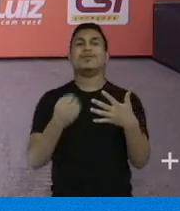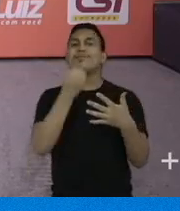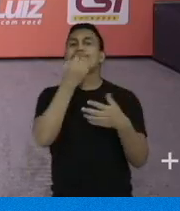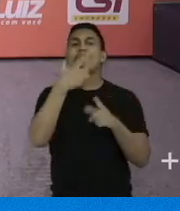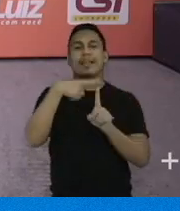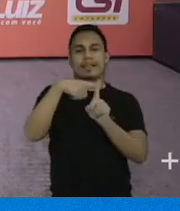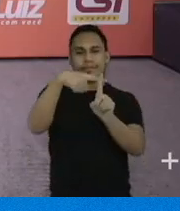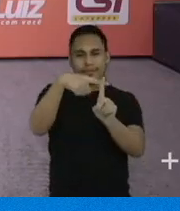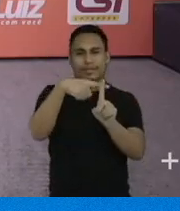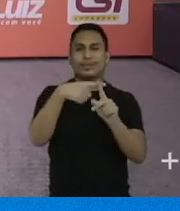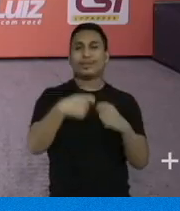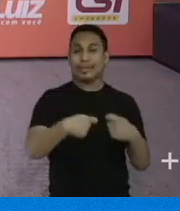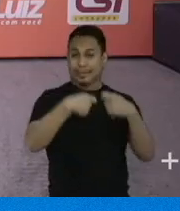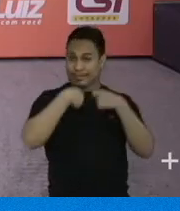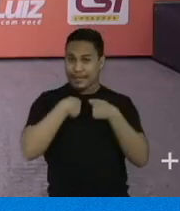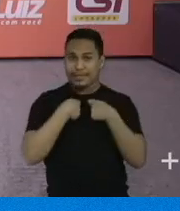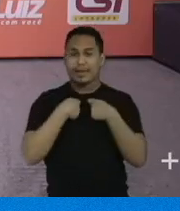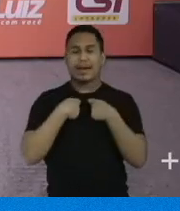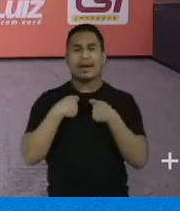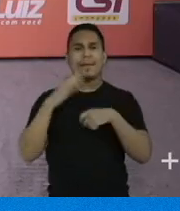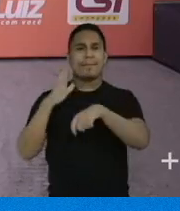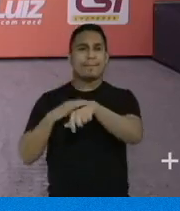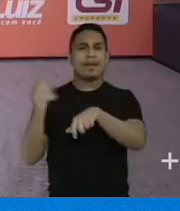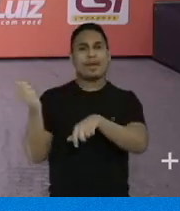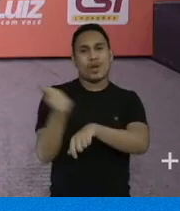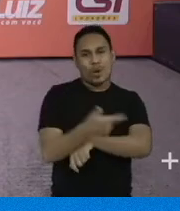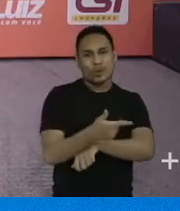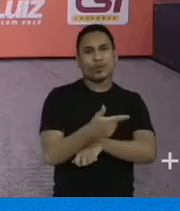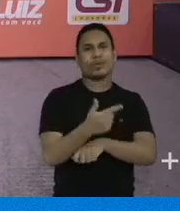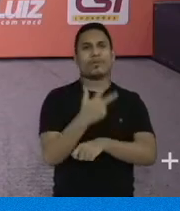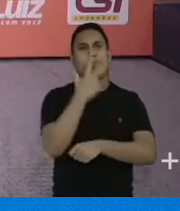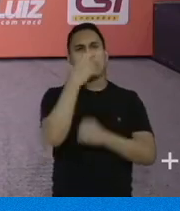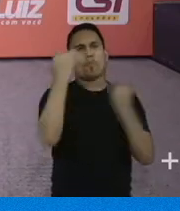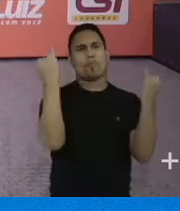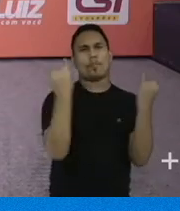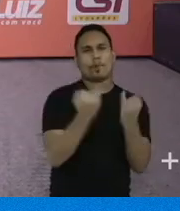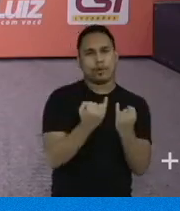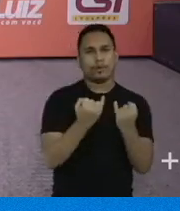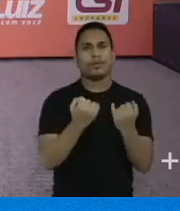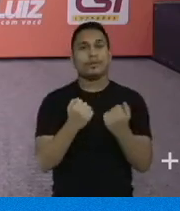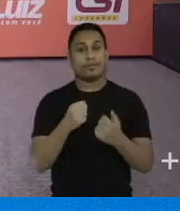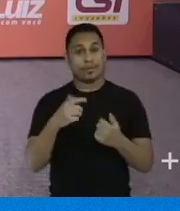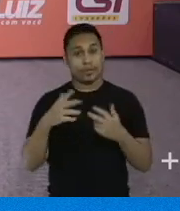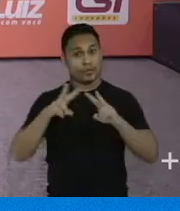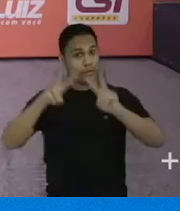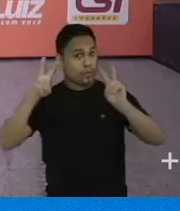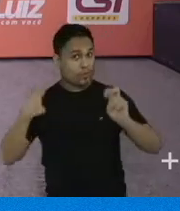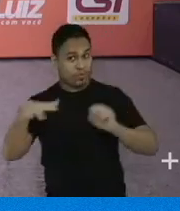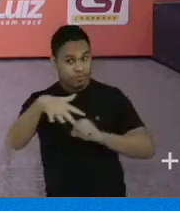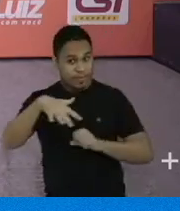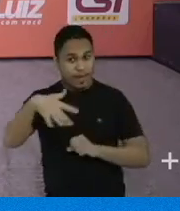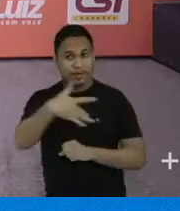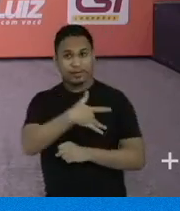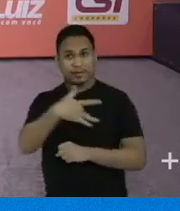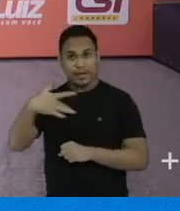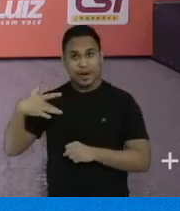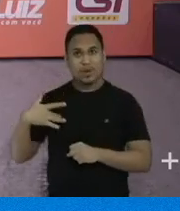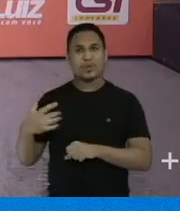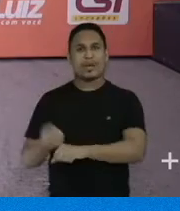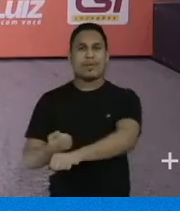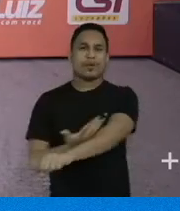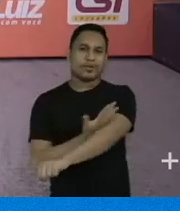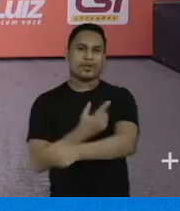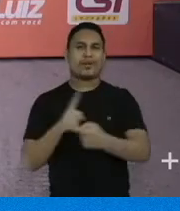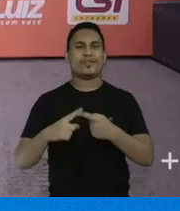faz, muito mais amplos do que a história do perder peso, né, em termos de saúde física, de saúde emocional.